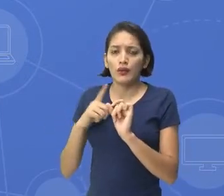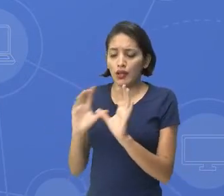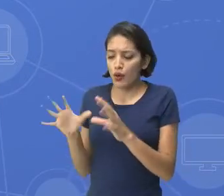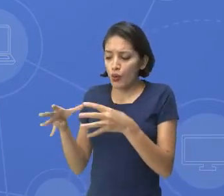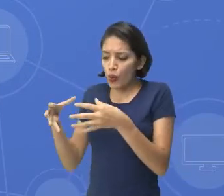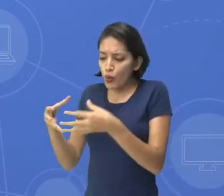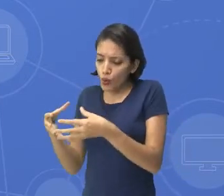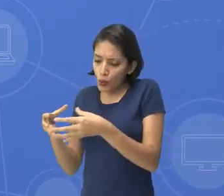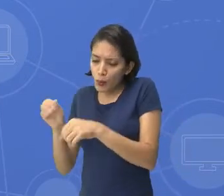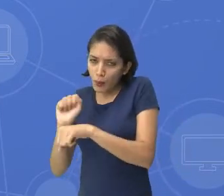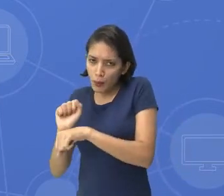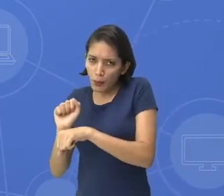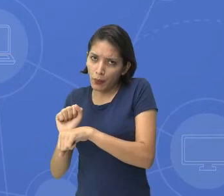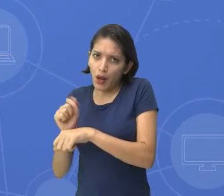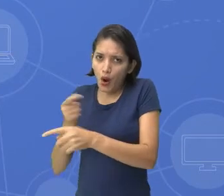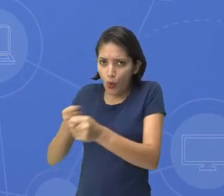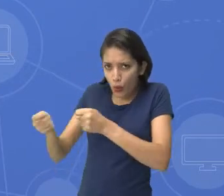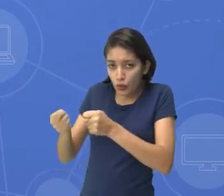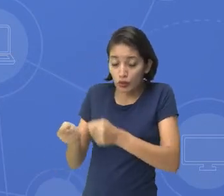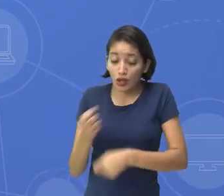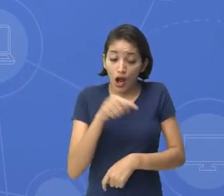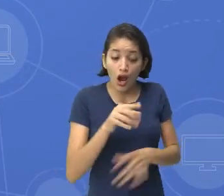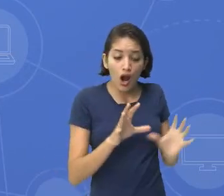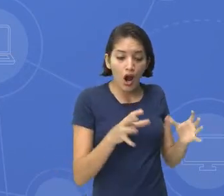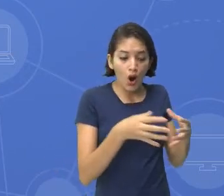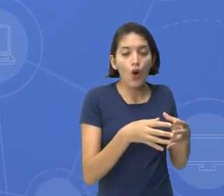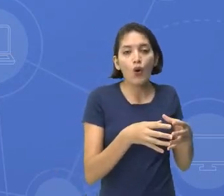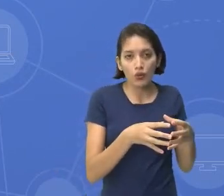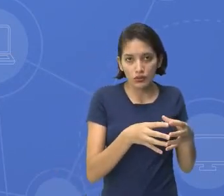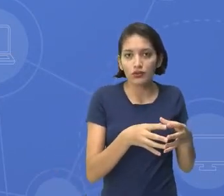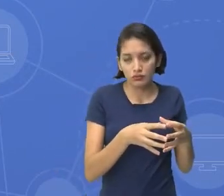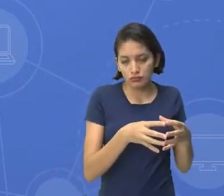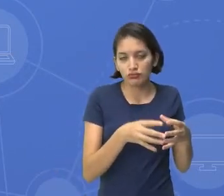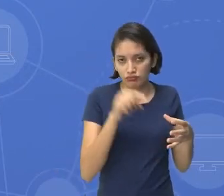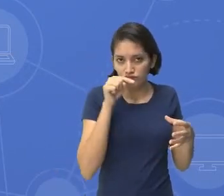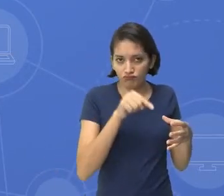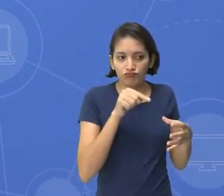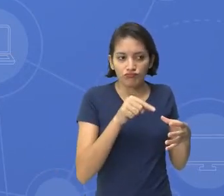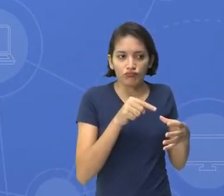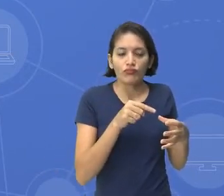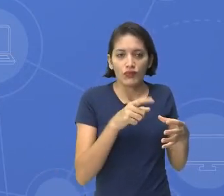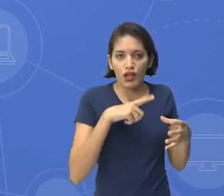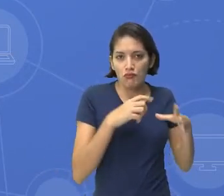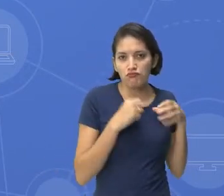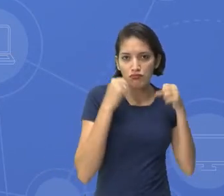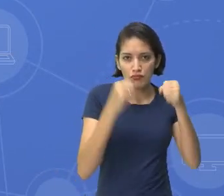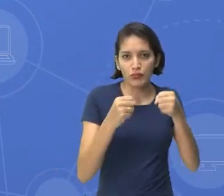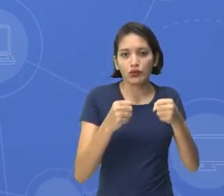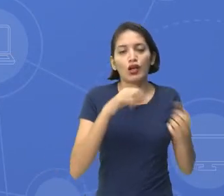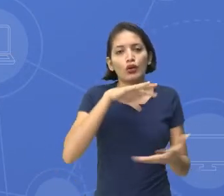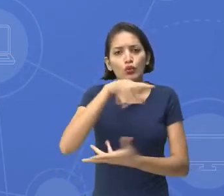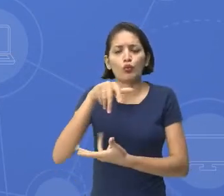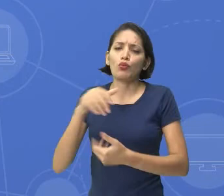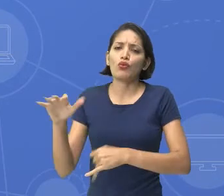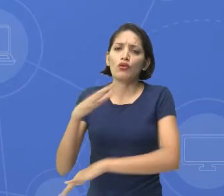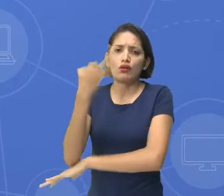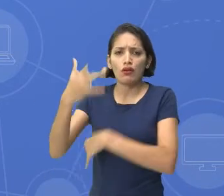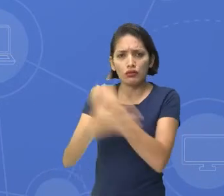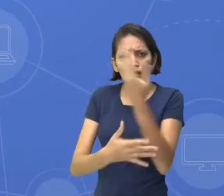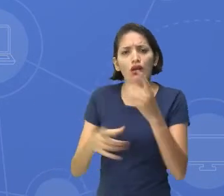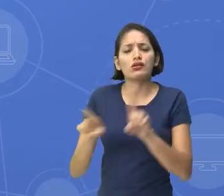classe quieta, enquanto a outra usufrui dos bens do mundo, da natureza, da